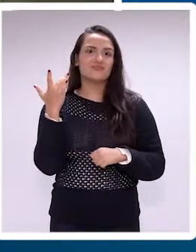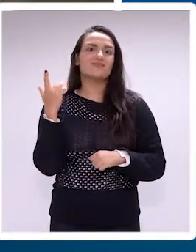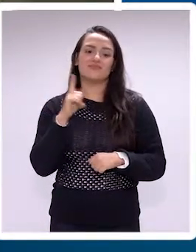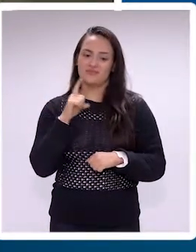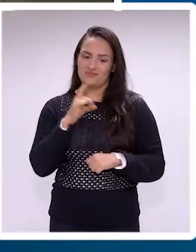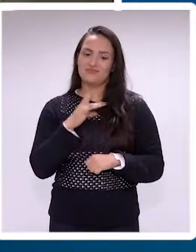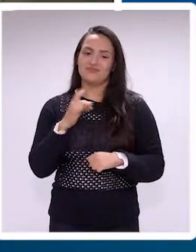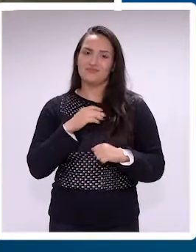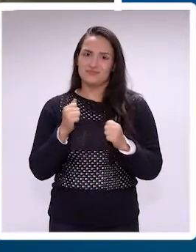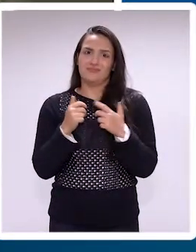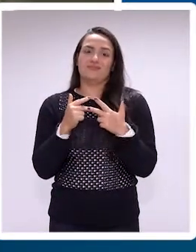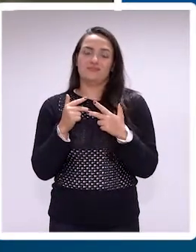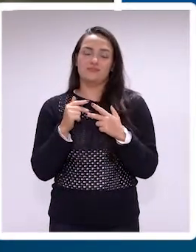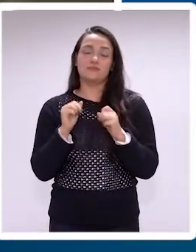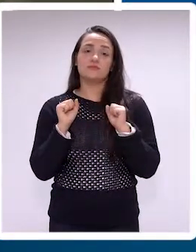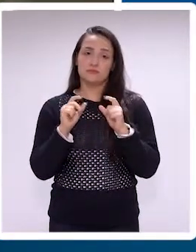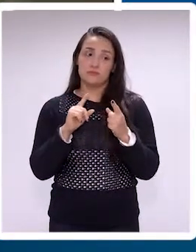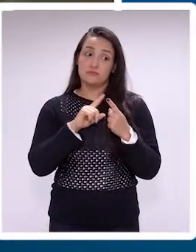pessoas.